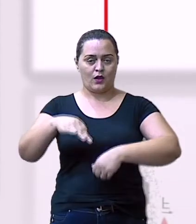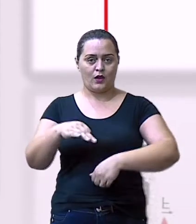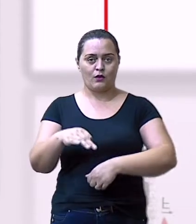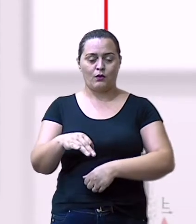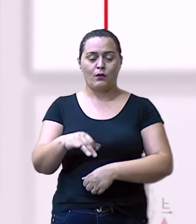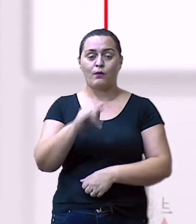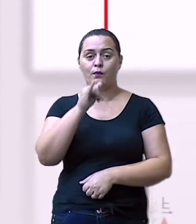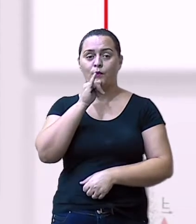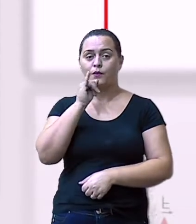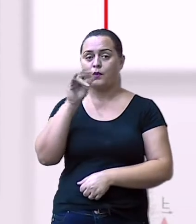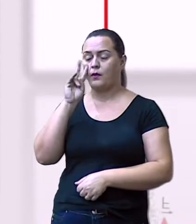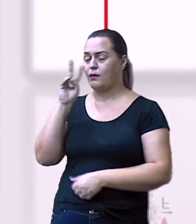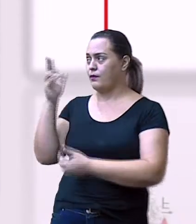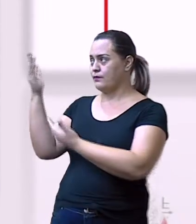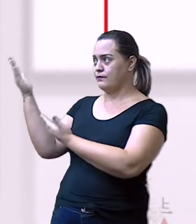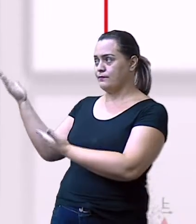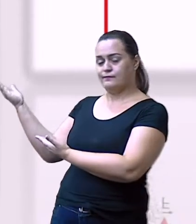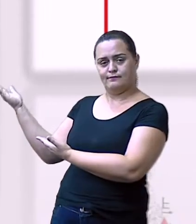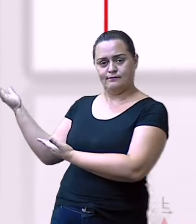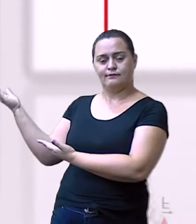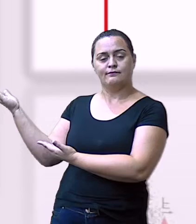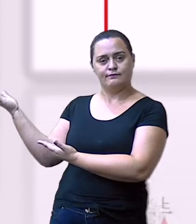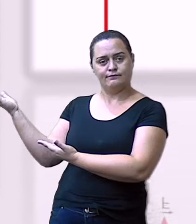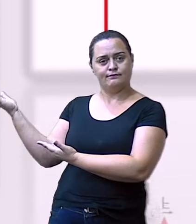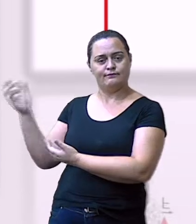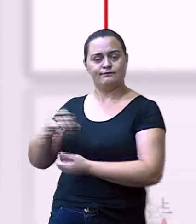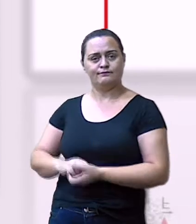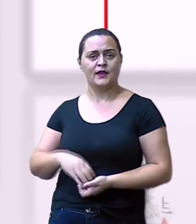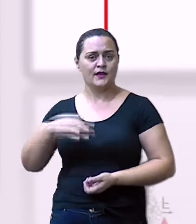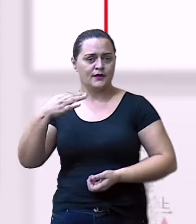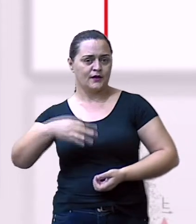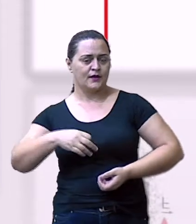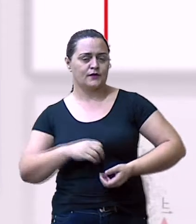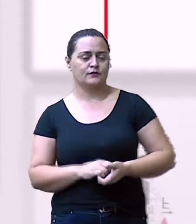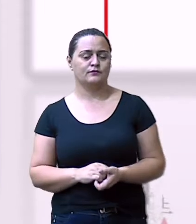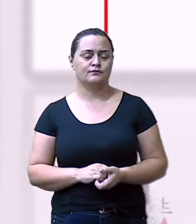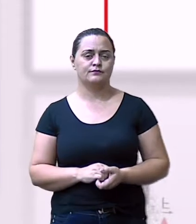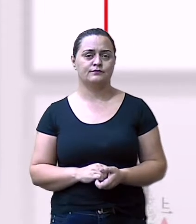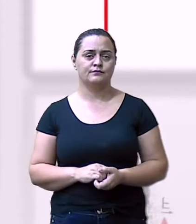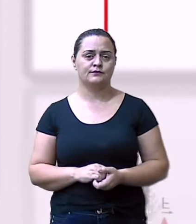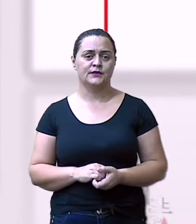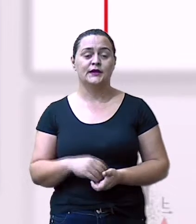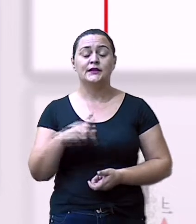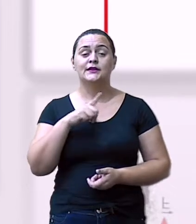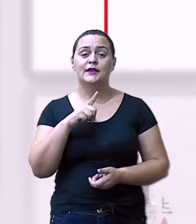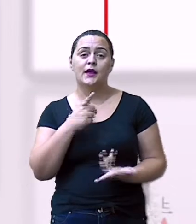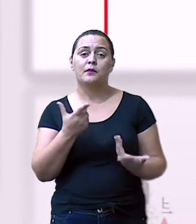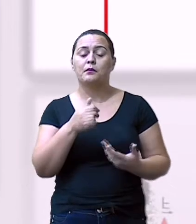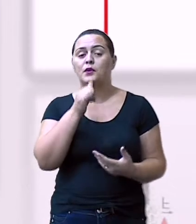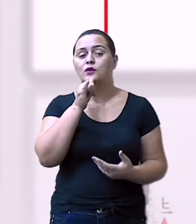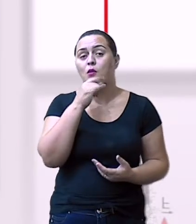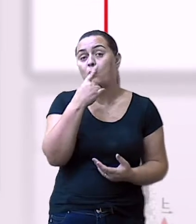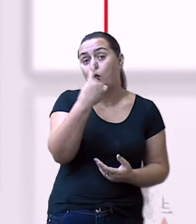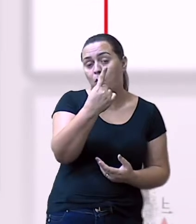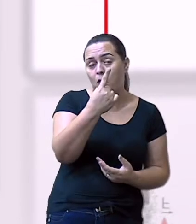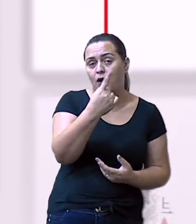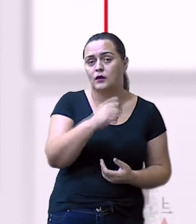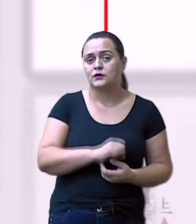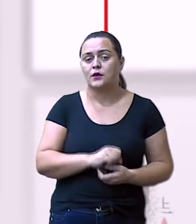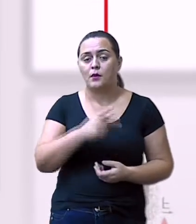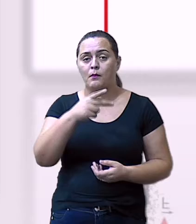é mesmo? Prestem bastante atenção. E não importa o número de polias, vocês percebem? Olha